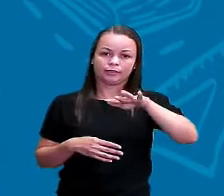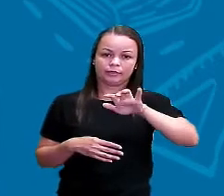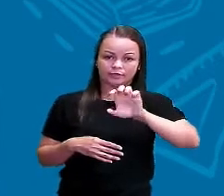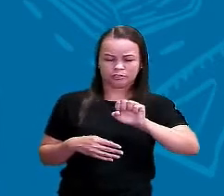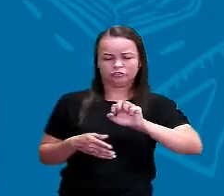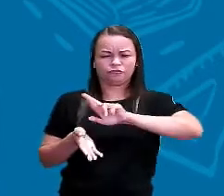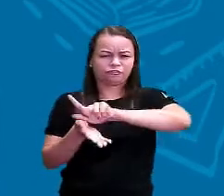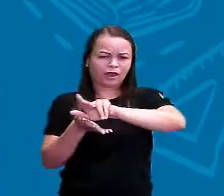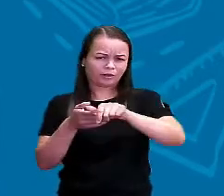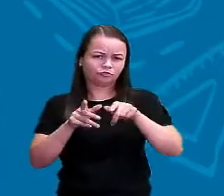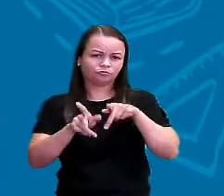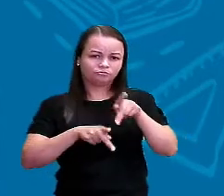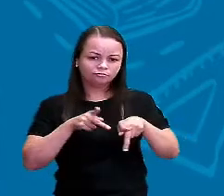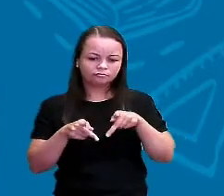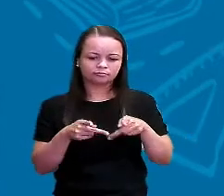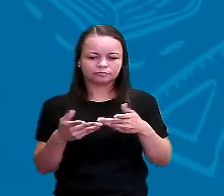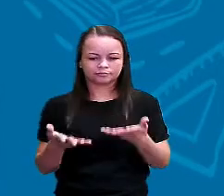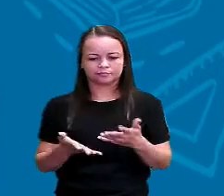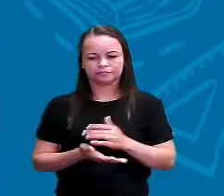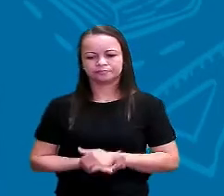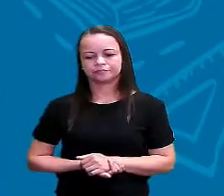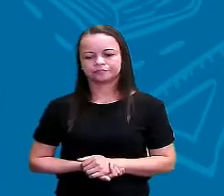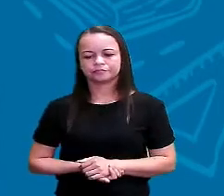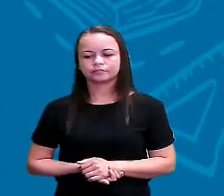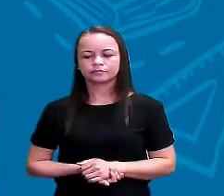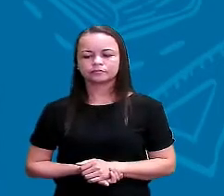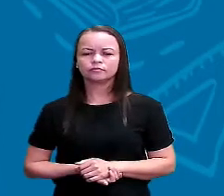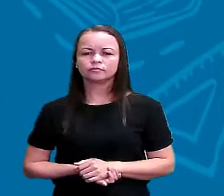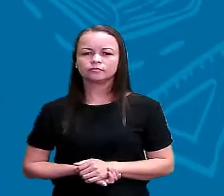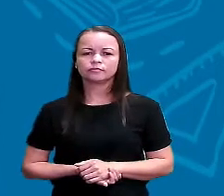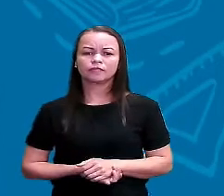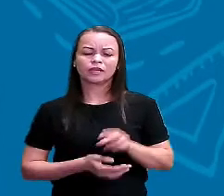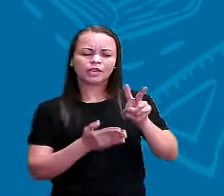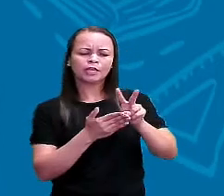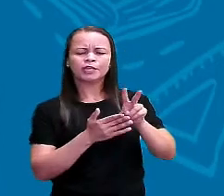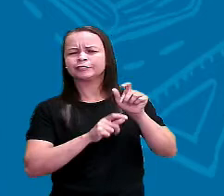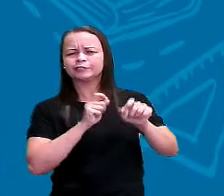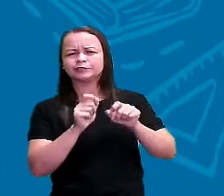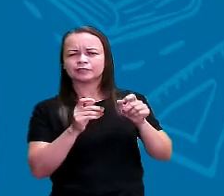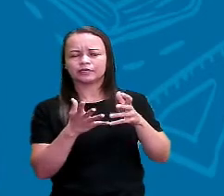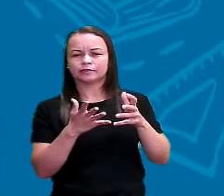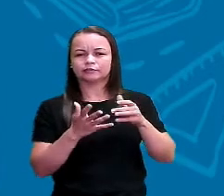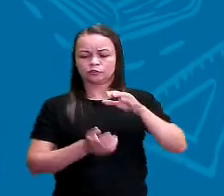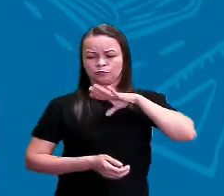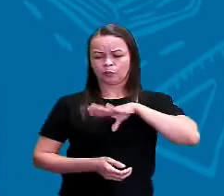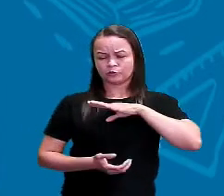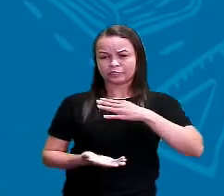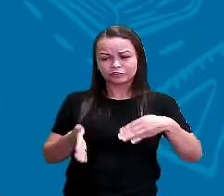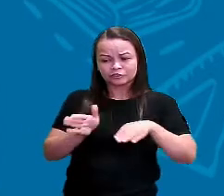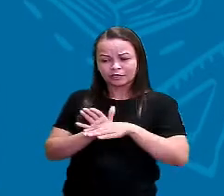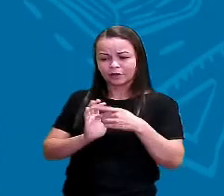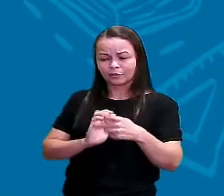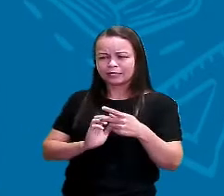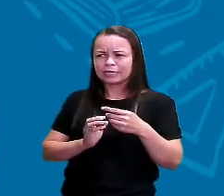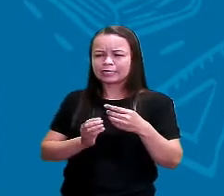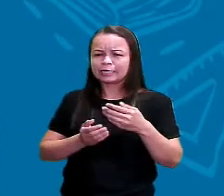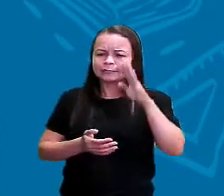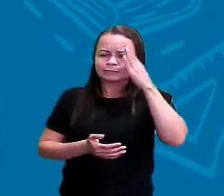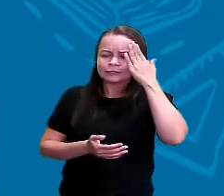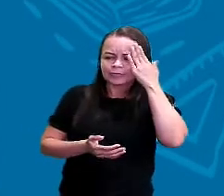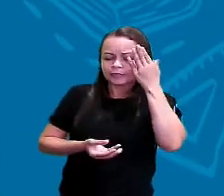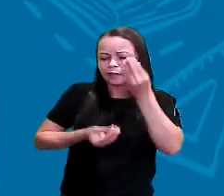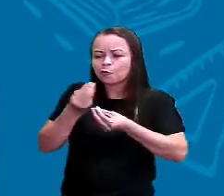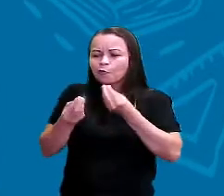né? Então, o que era ser índio? Quando os portugueses chegaram, eles quiseram entender como é que funcionava, como é que